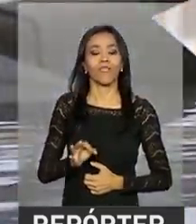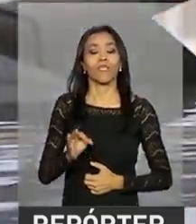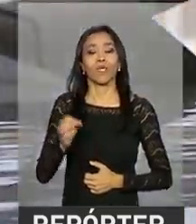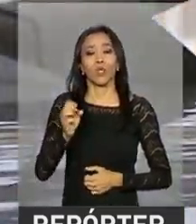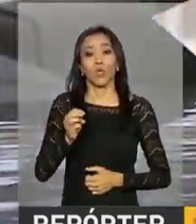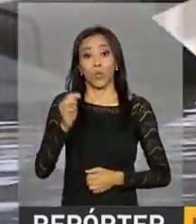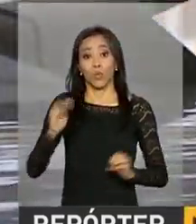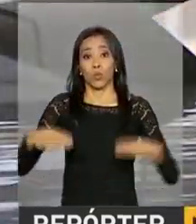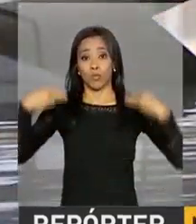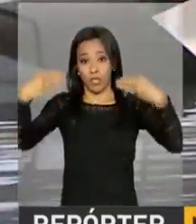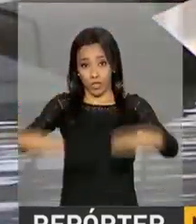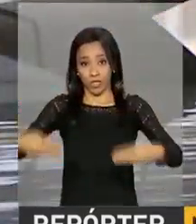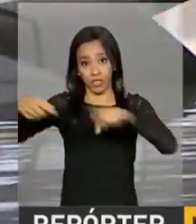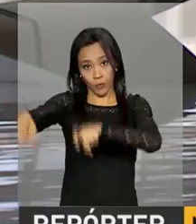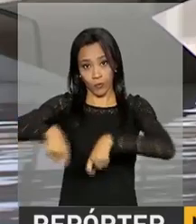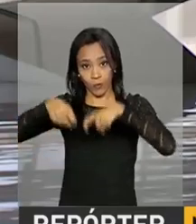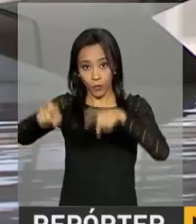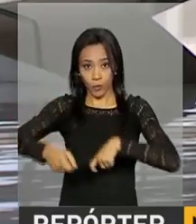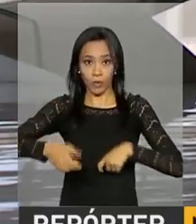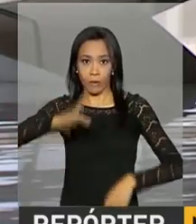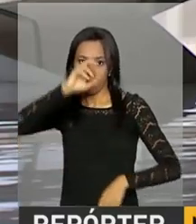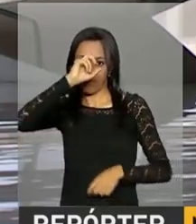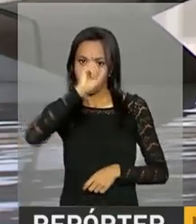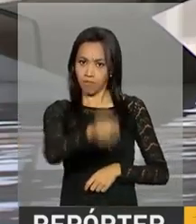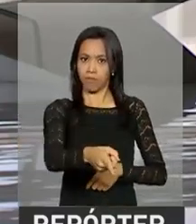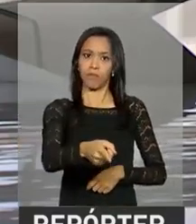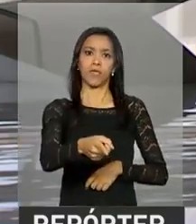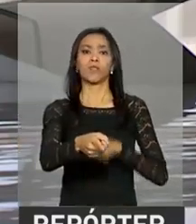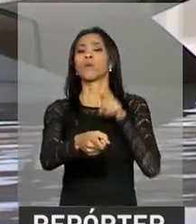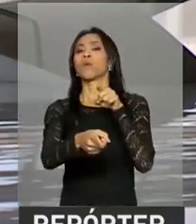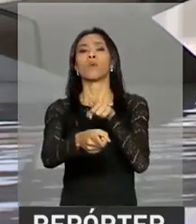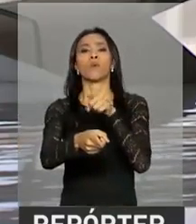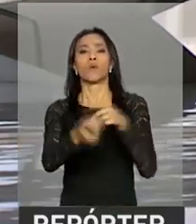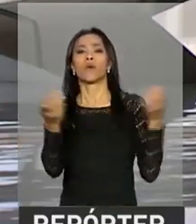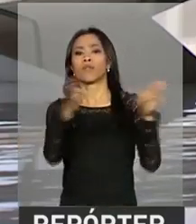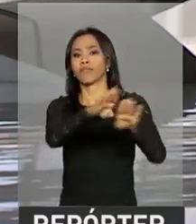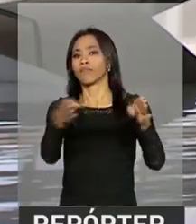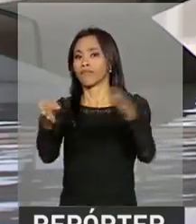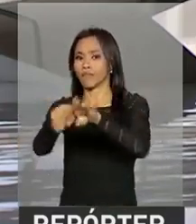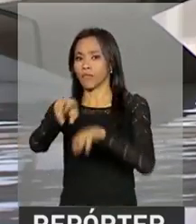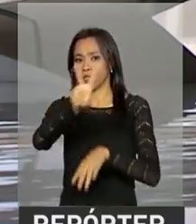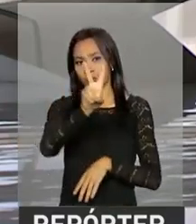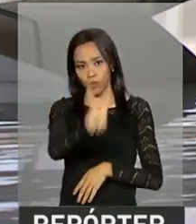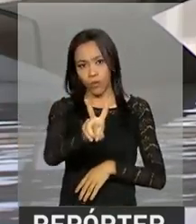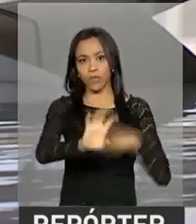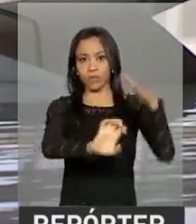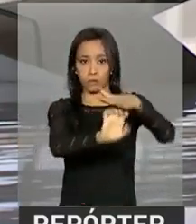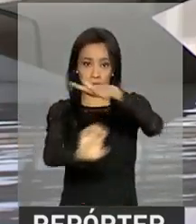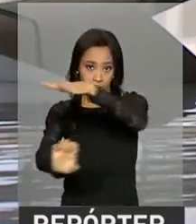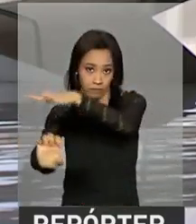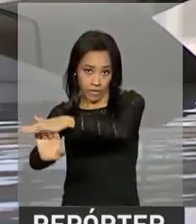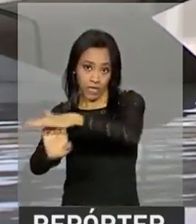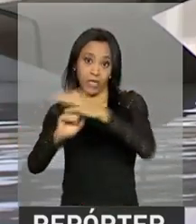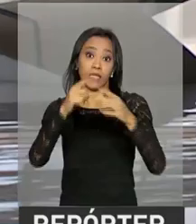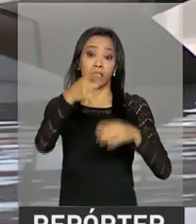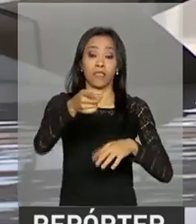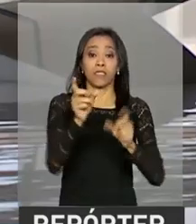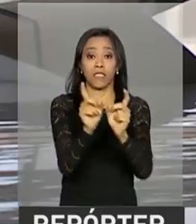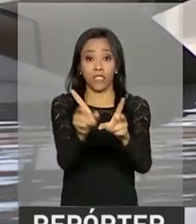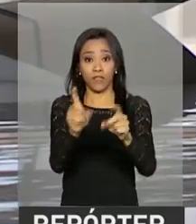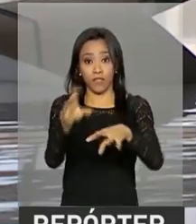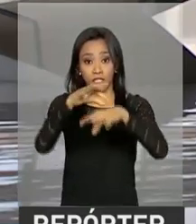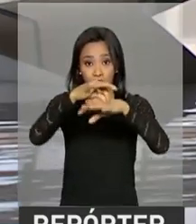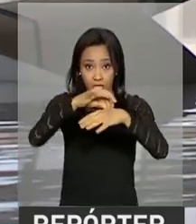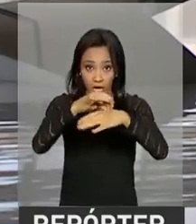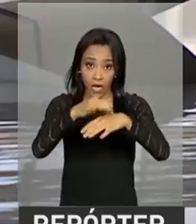Ministério da Agricultura determinou a interdição de mais dois frigoríficos são eles Souza Ramos